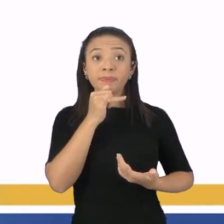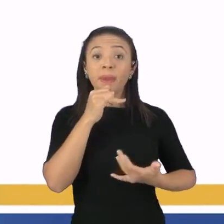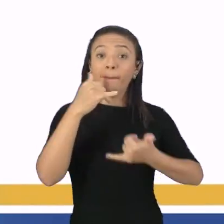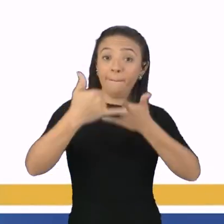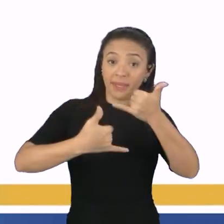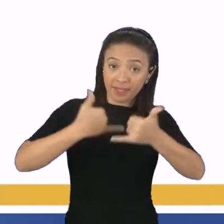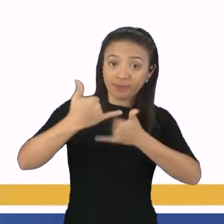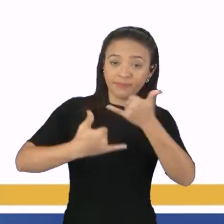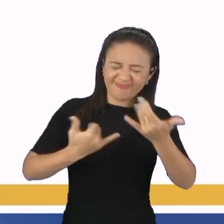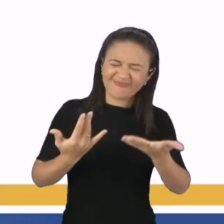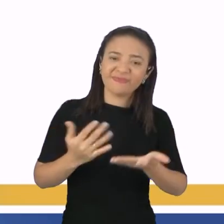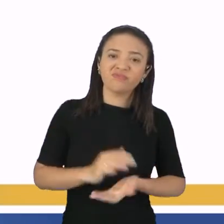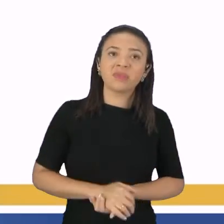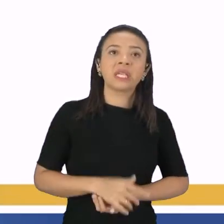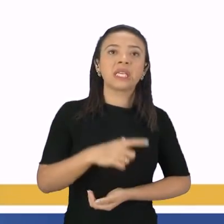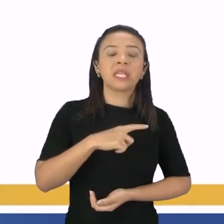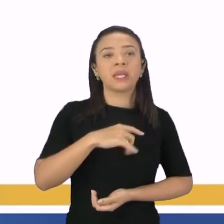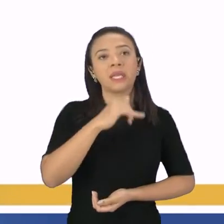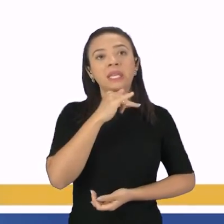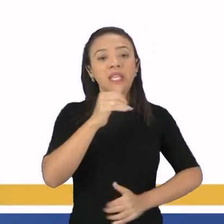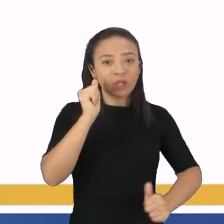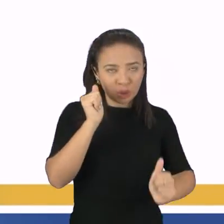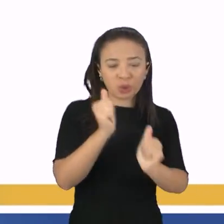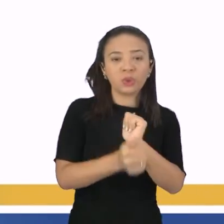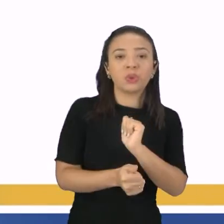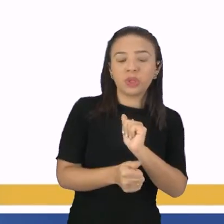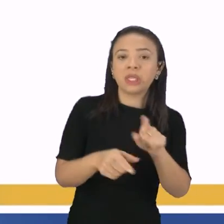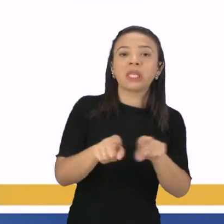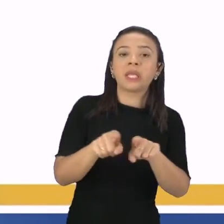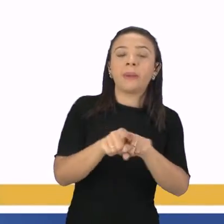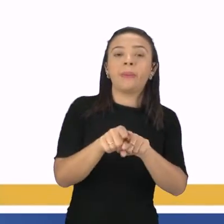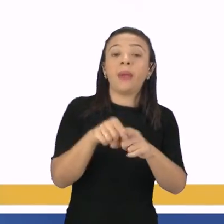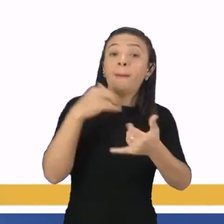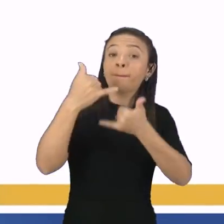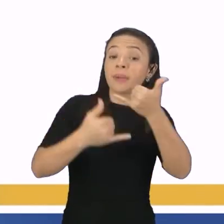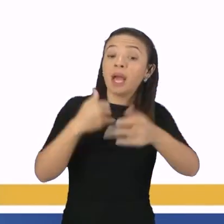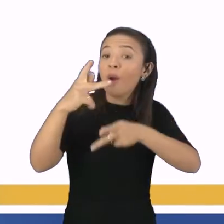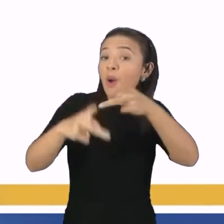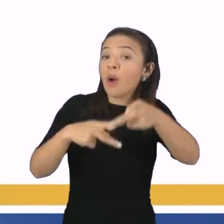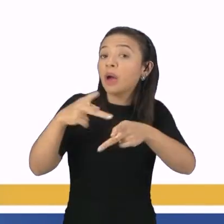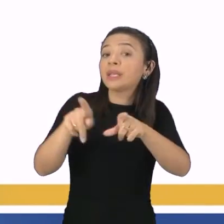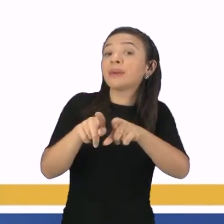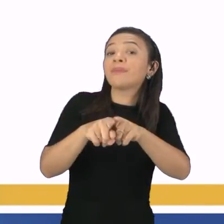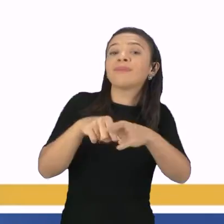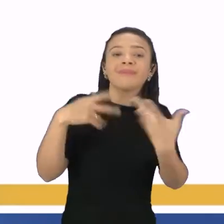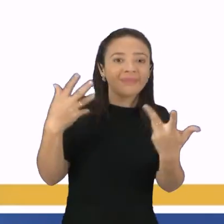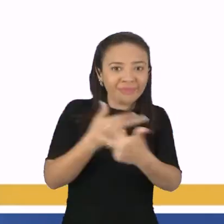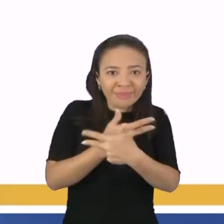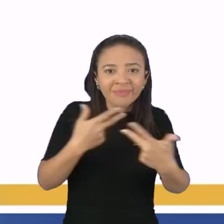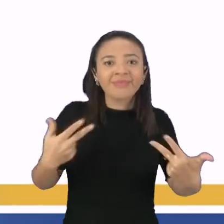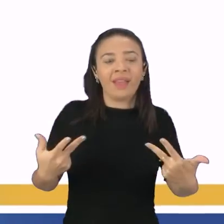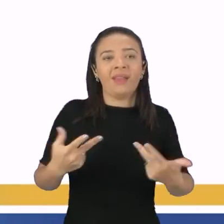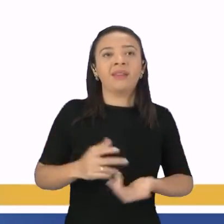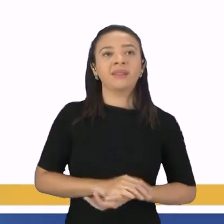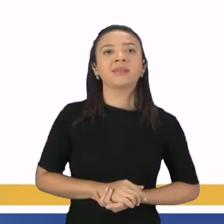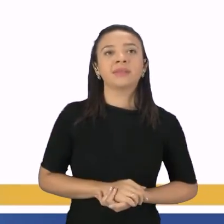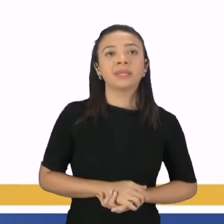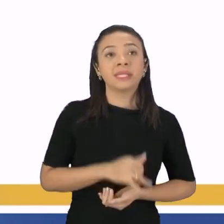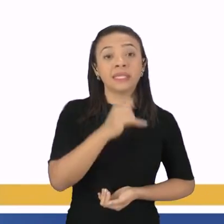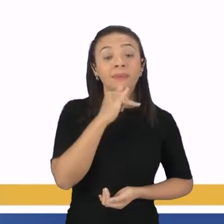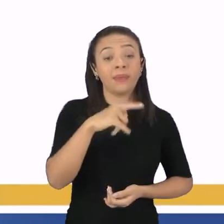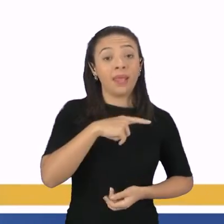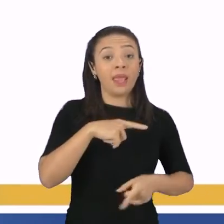e os jogos, né? Que nós temos os jogos esportivos, os jogos populares e as brincadeiras populares, né? Temos